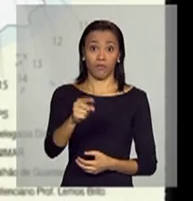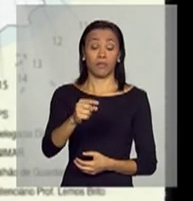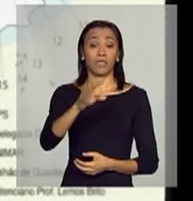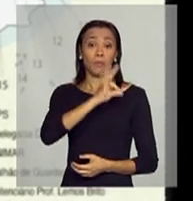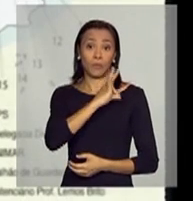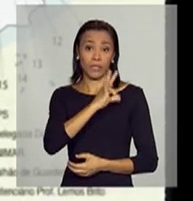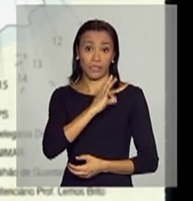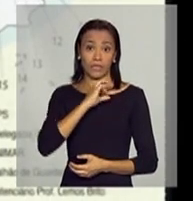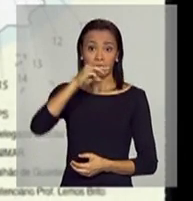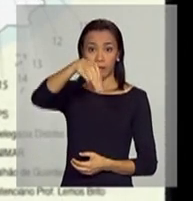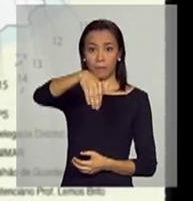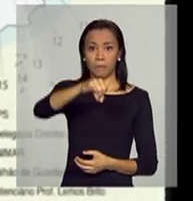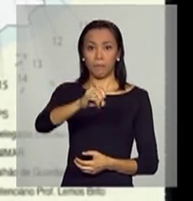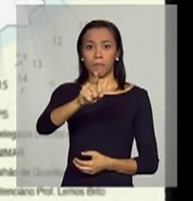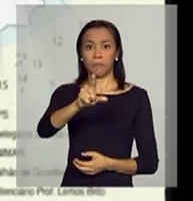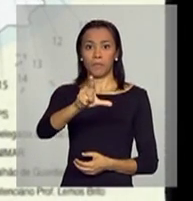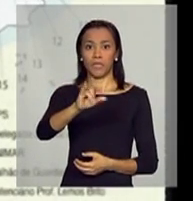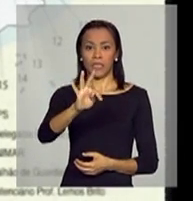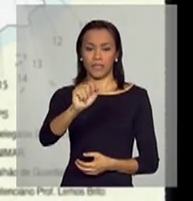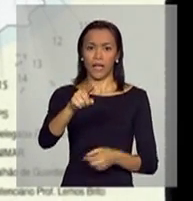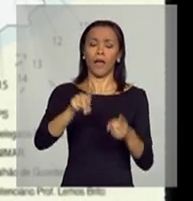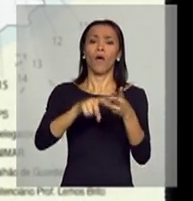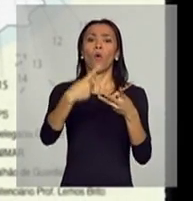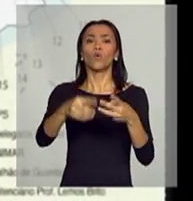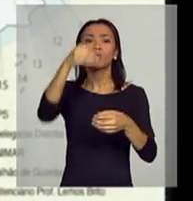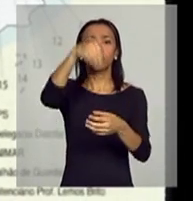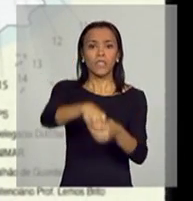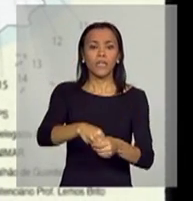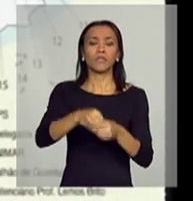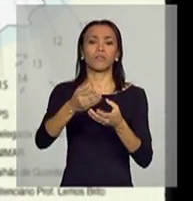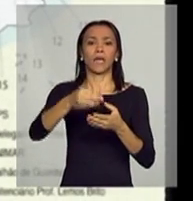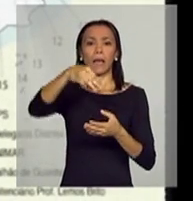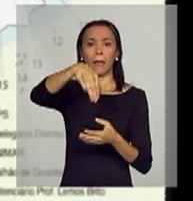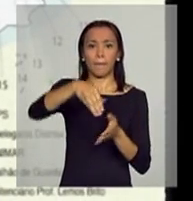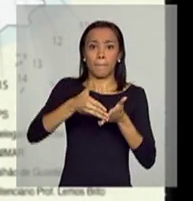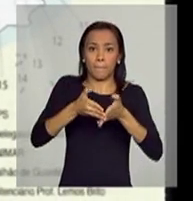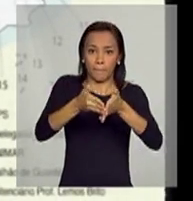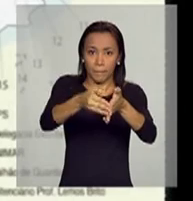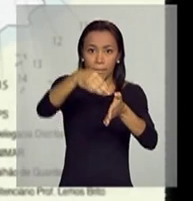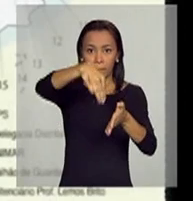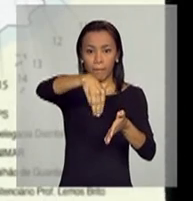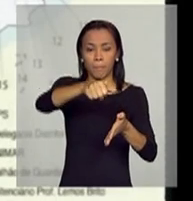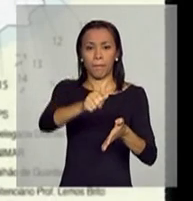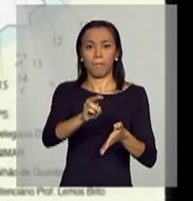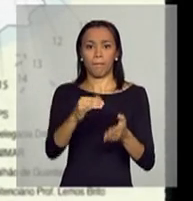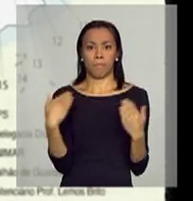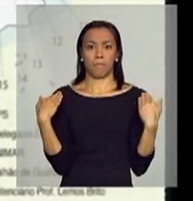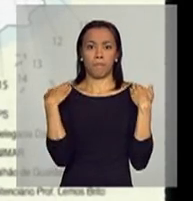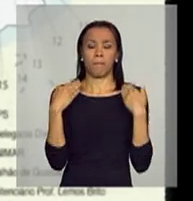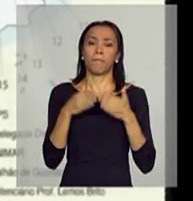do Galeão, Centro de Armamento da Marinha, Navio-Prisão Princesa Leopoldina, Ilha das